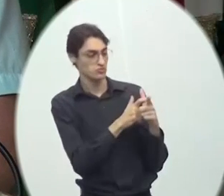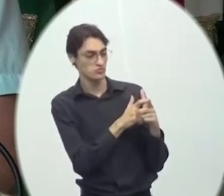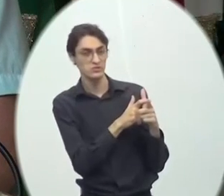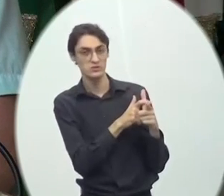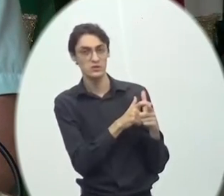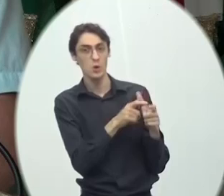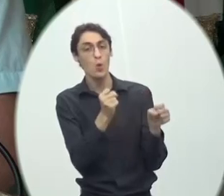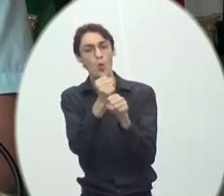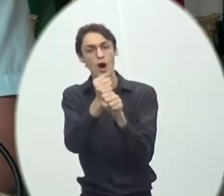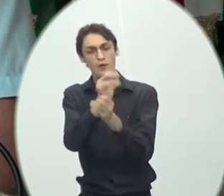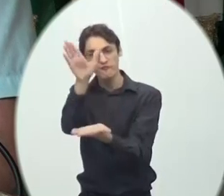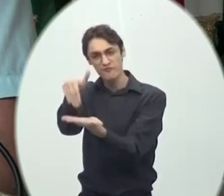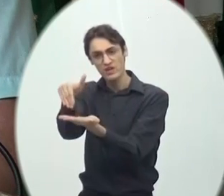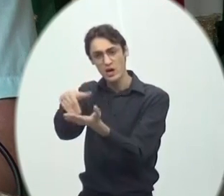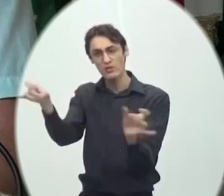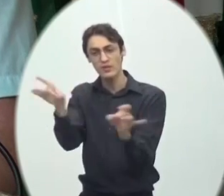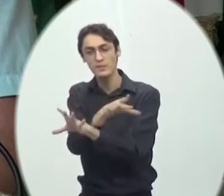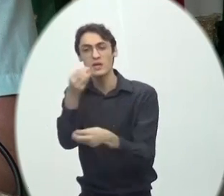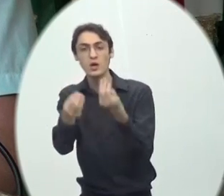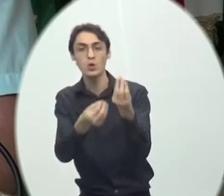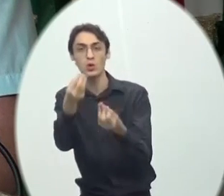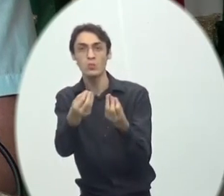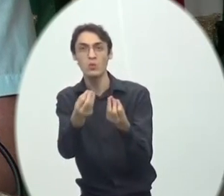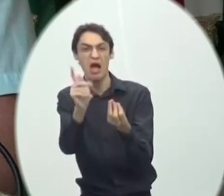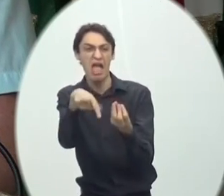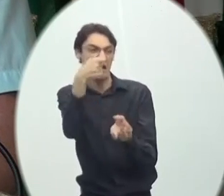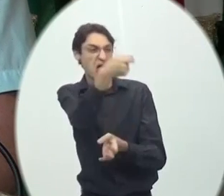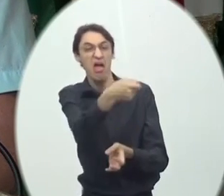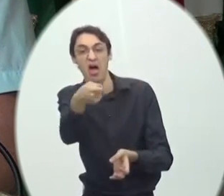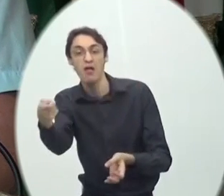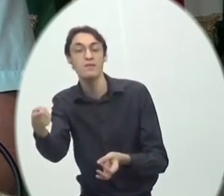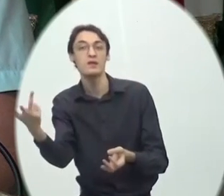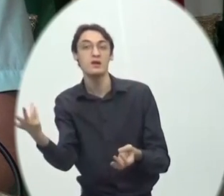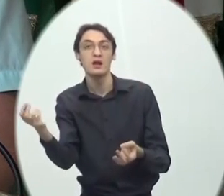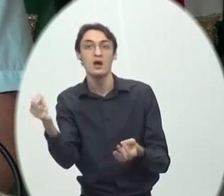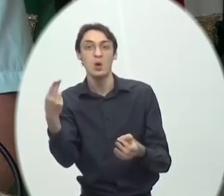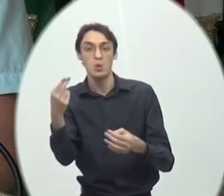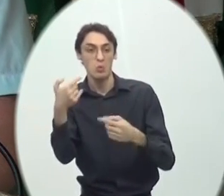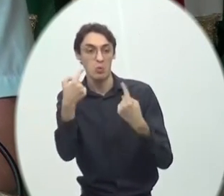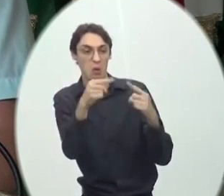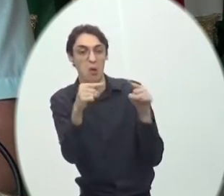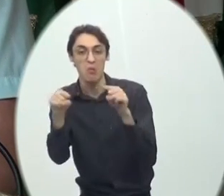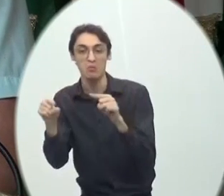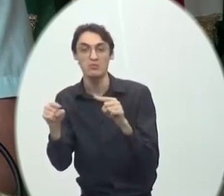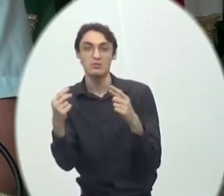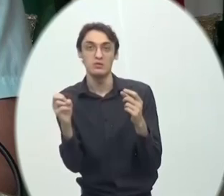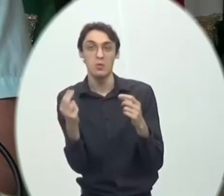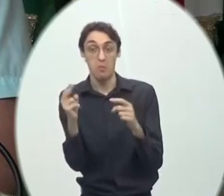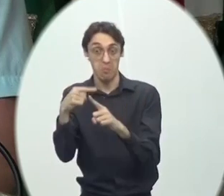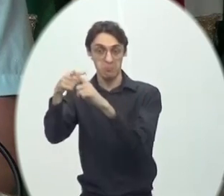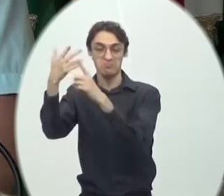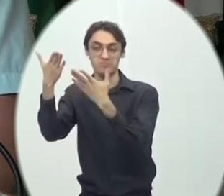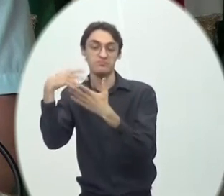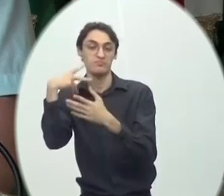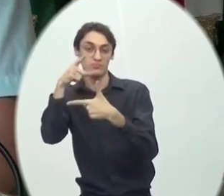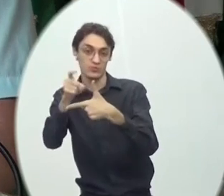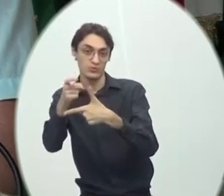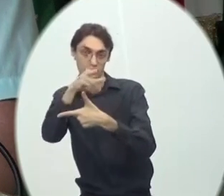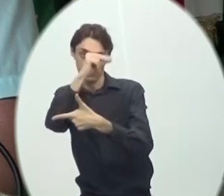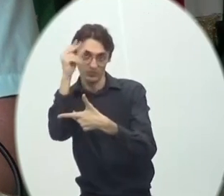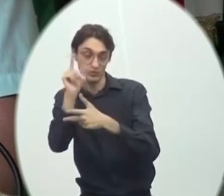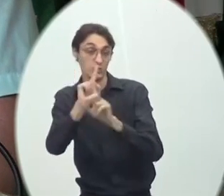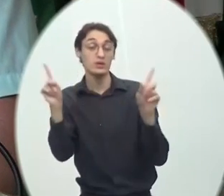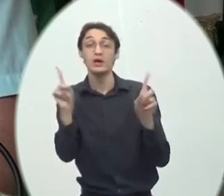ano. Não no sentido de condenar ou positivar o atual gestor, mas